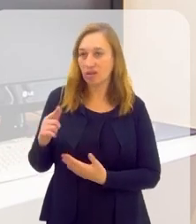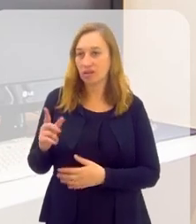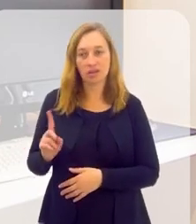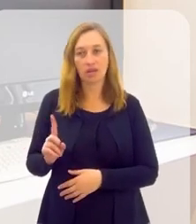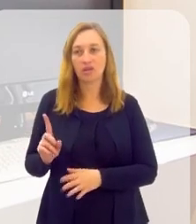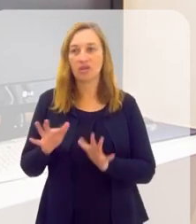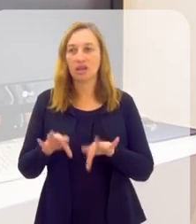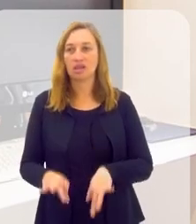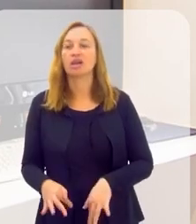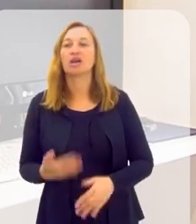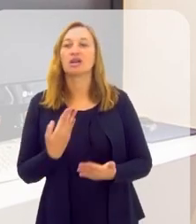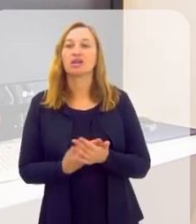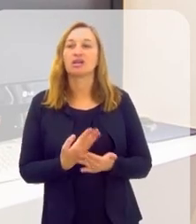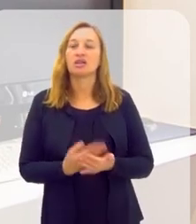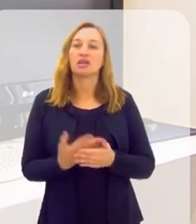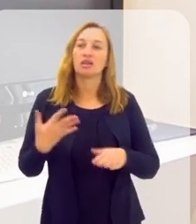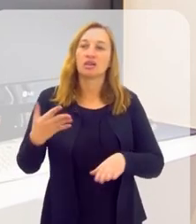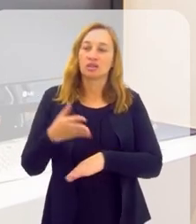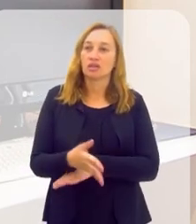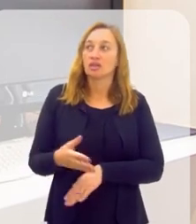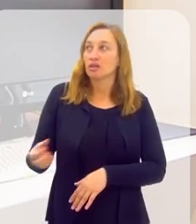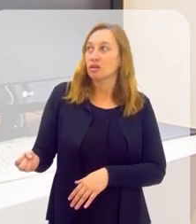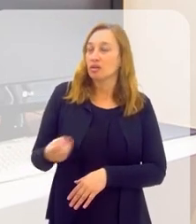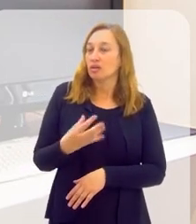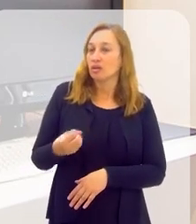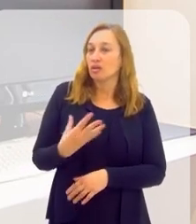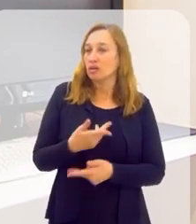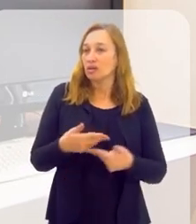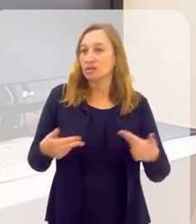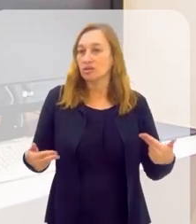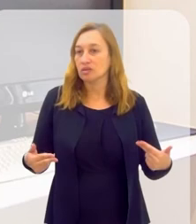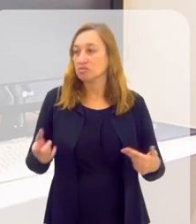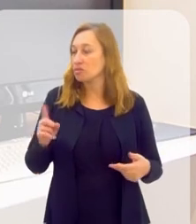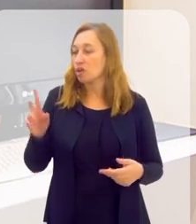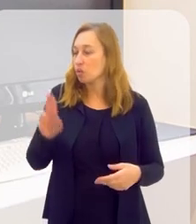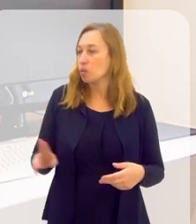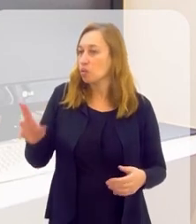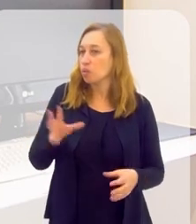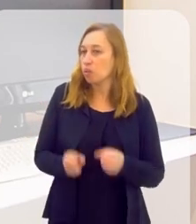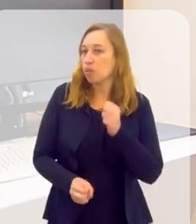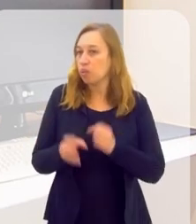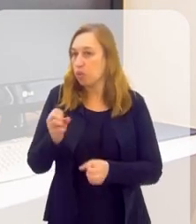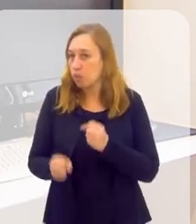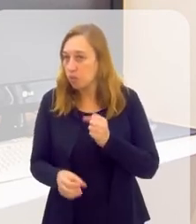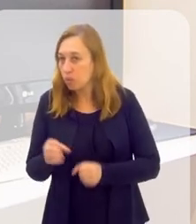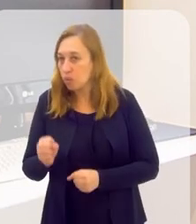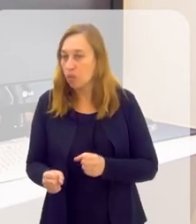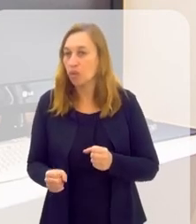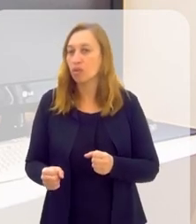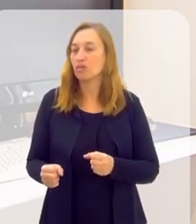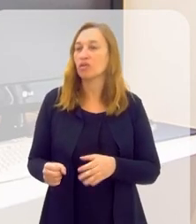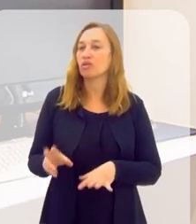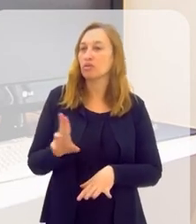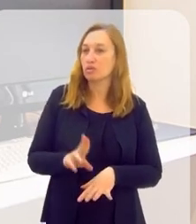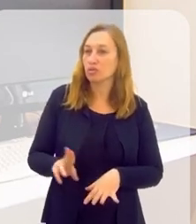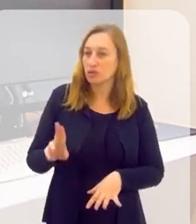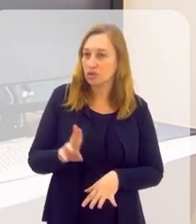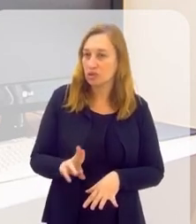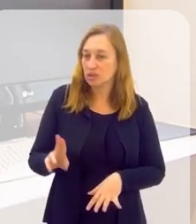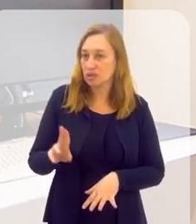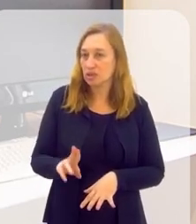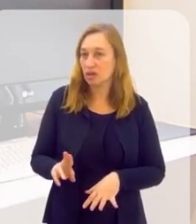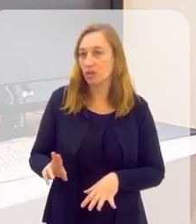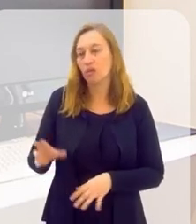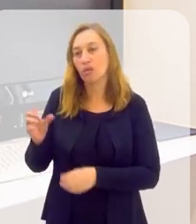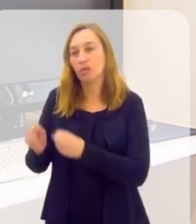seus estudos. E quantas vezes eu chegava com novidades para eles: olha, não usa leite assim, vamos consumir o leite